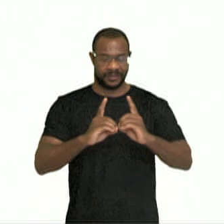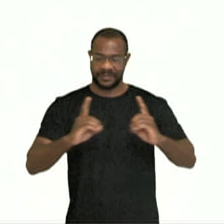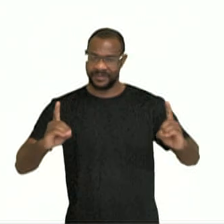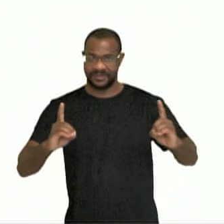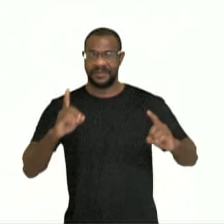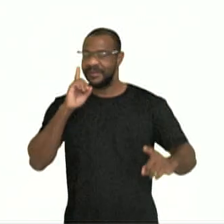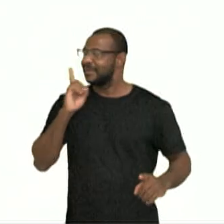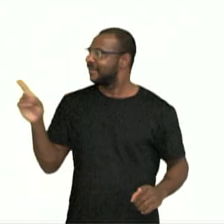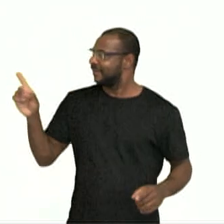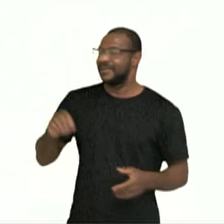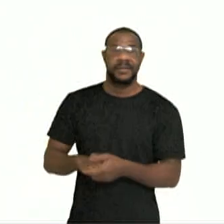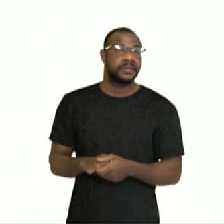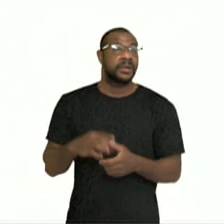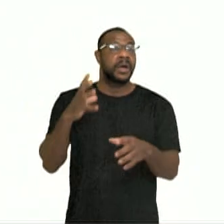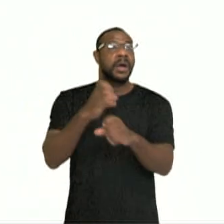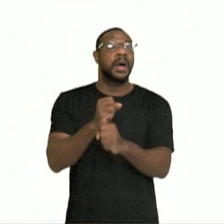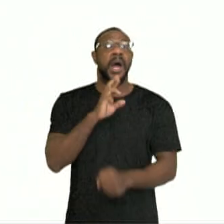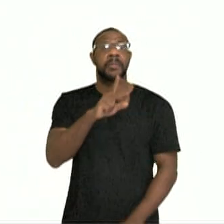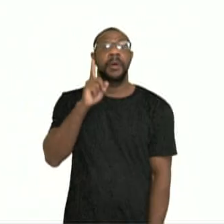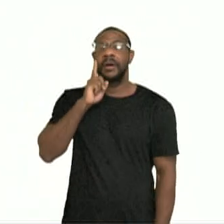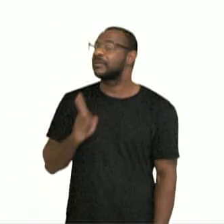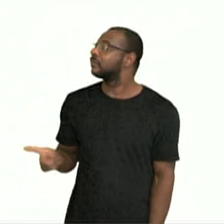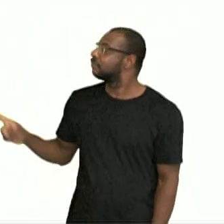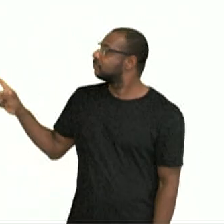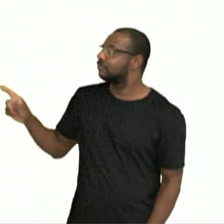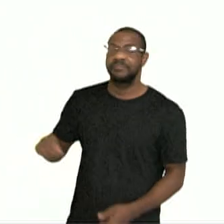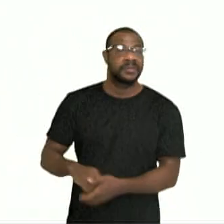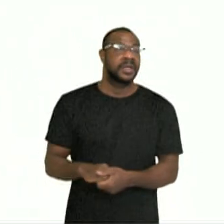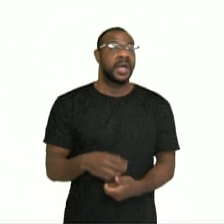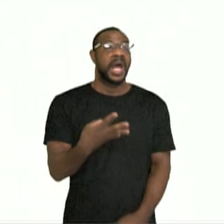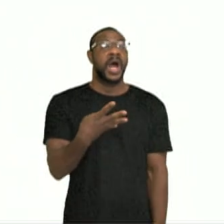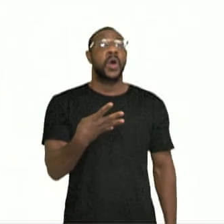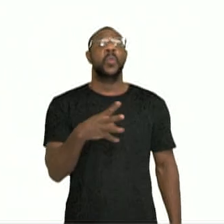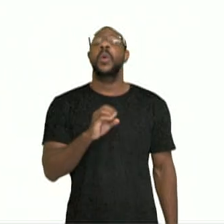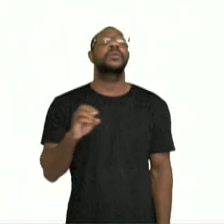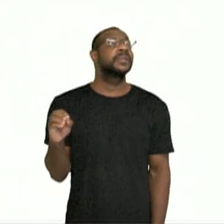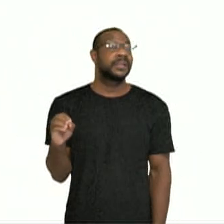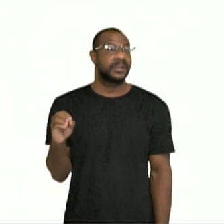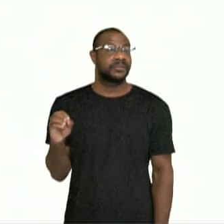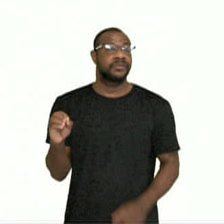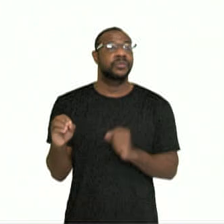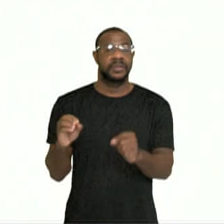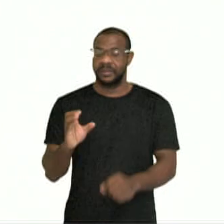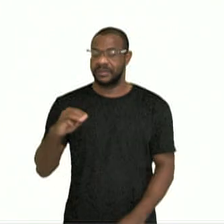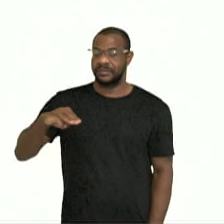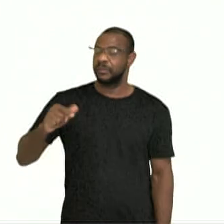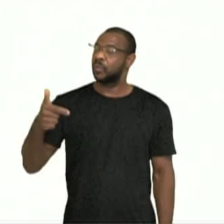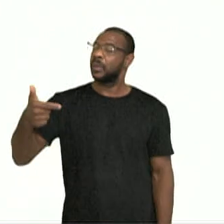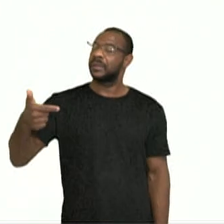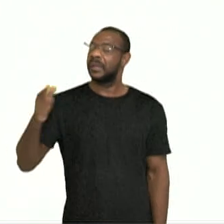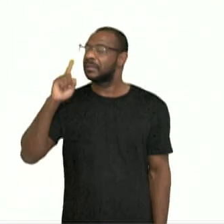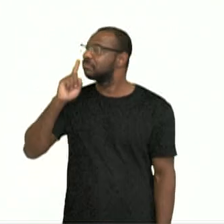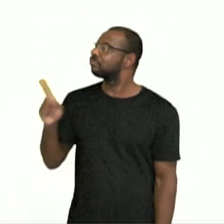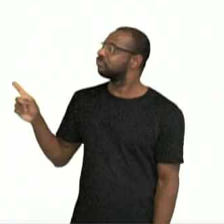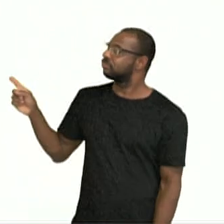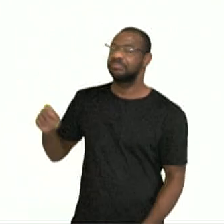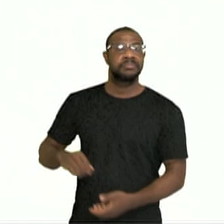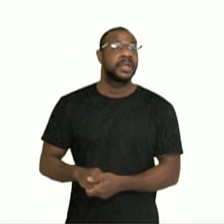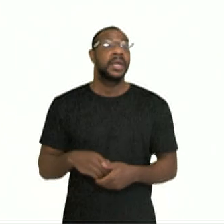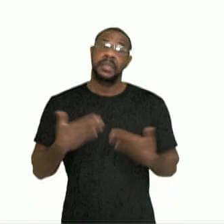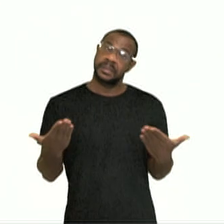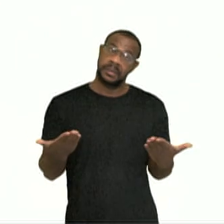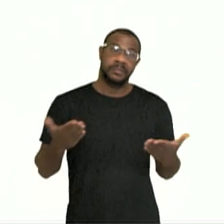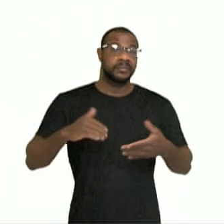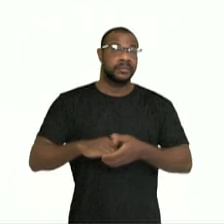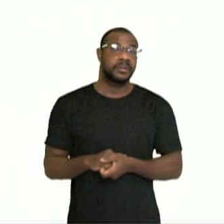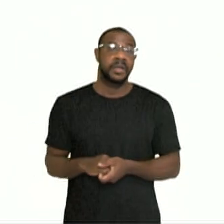400π centímetros quadrados. Como o hemisfério é exatamente a metade de toda a superfície da nossa esfera,